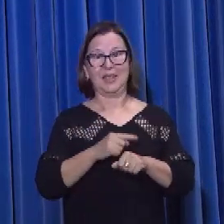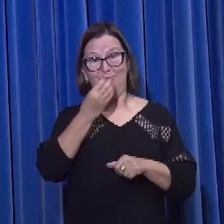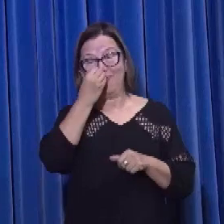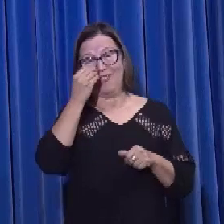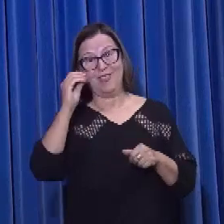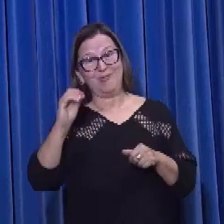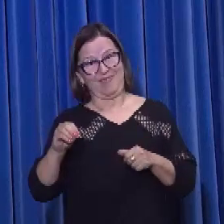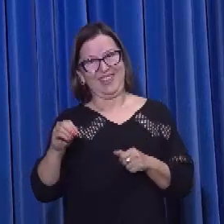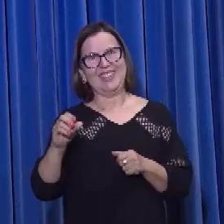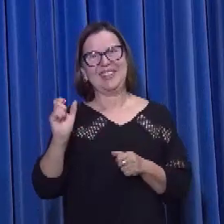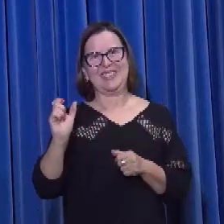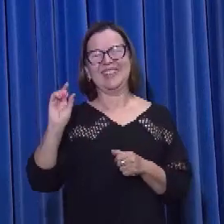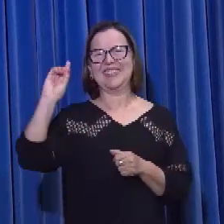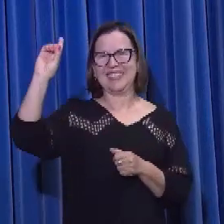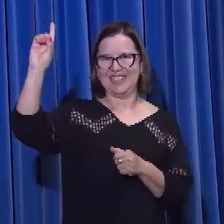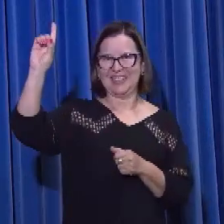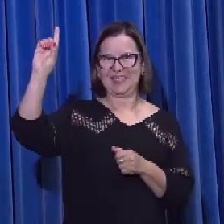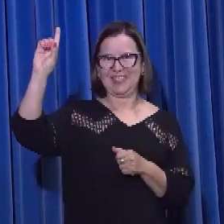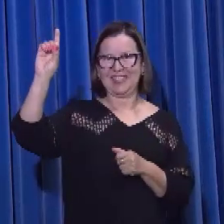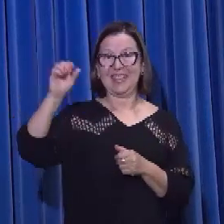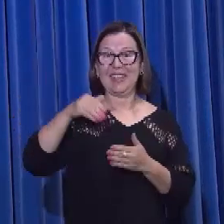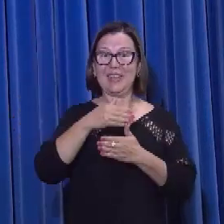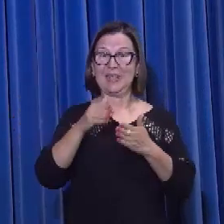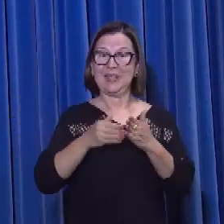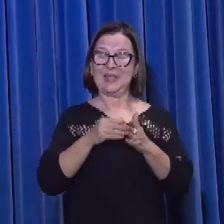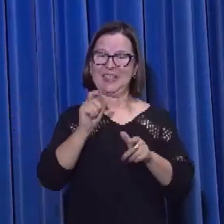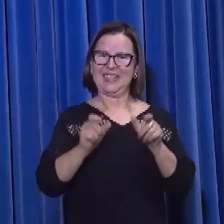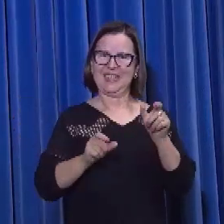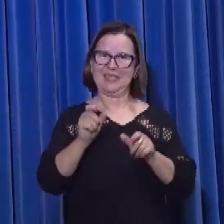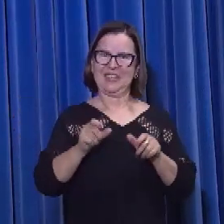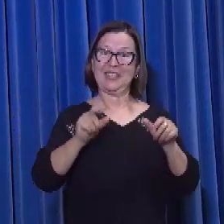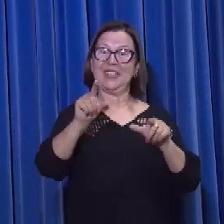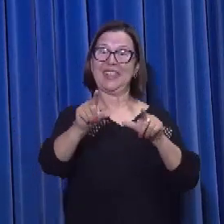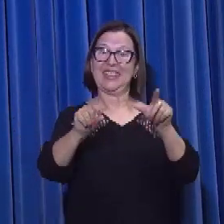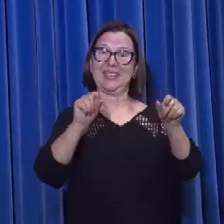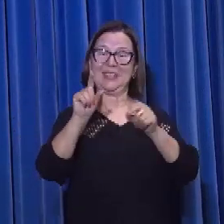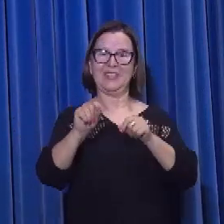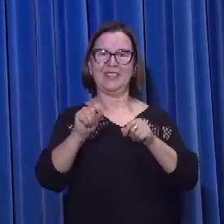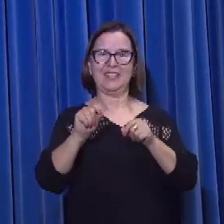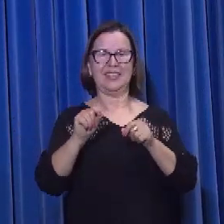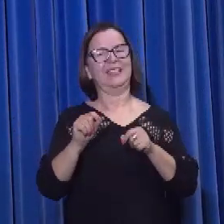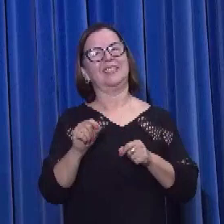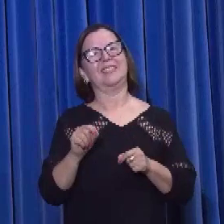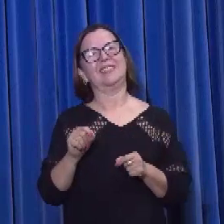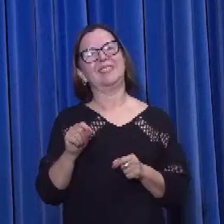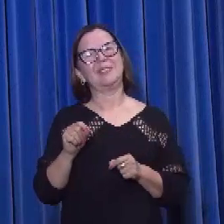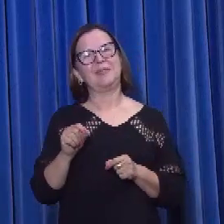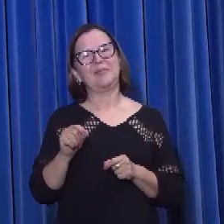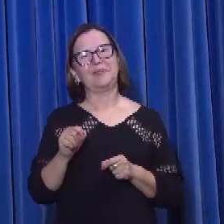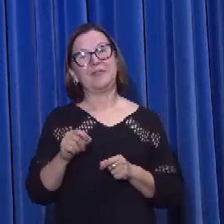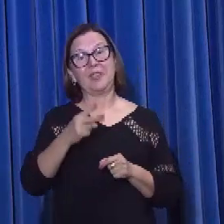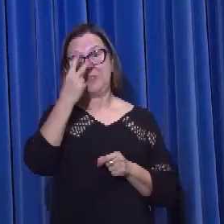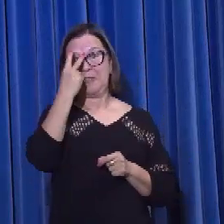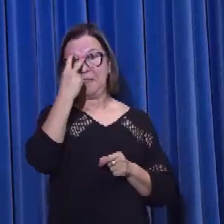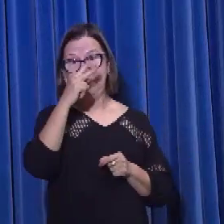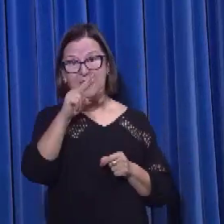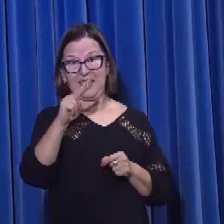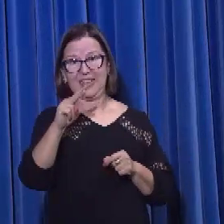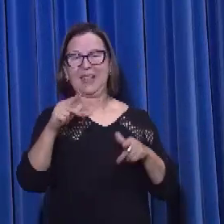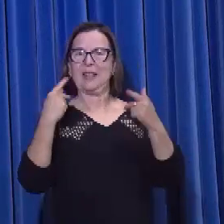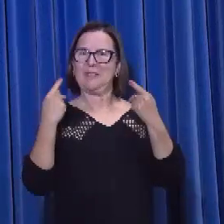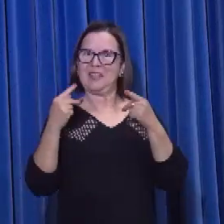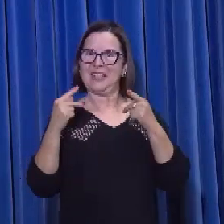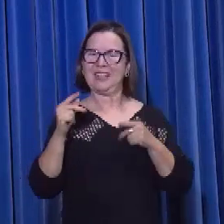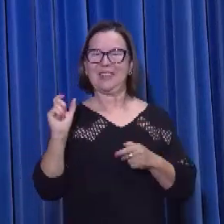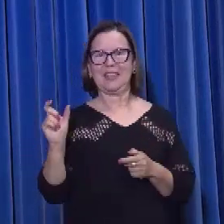destinados à salvação vão ouvir quando da pregação da palavra. Entretanto, a